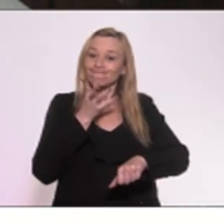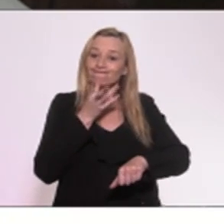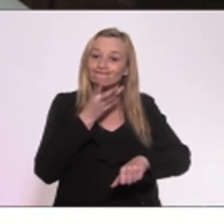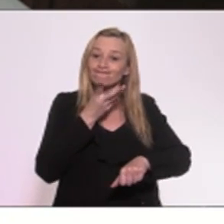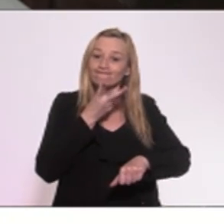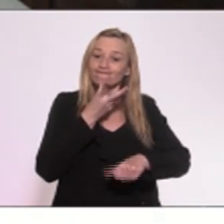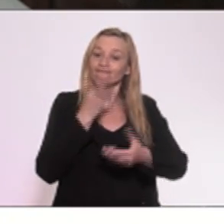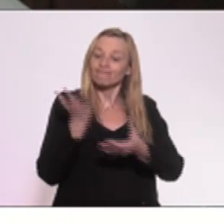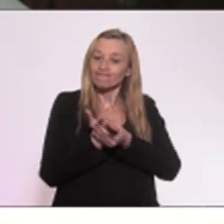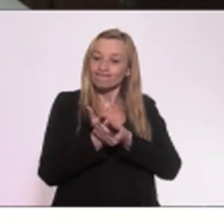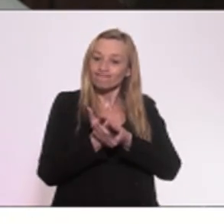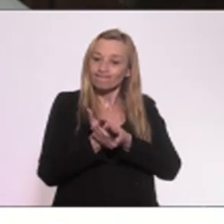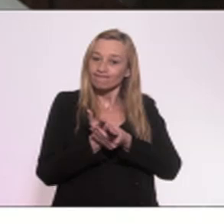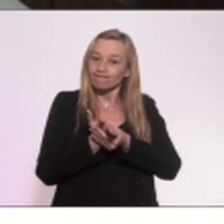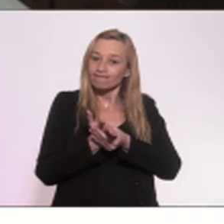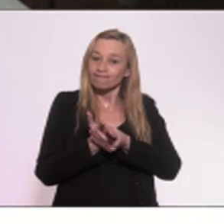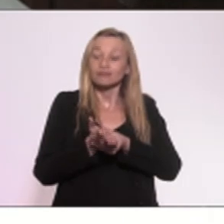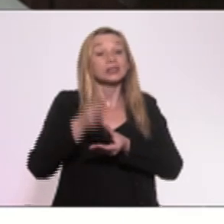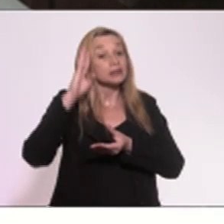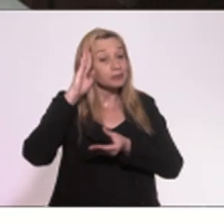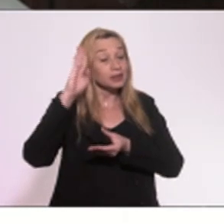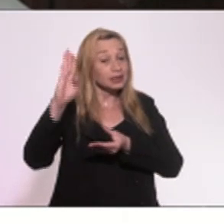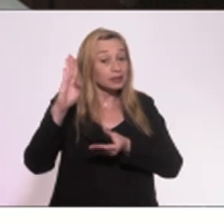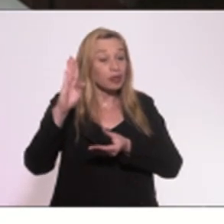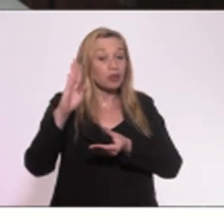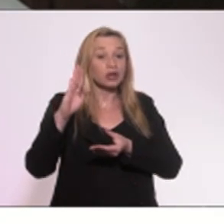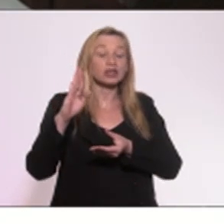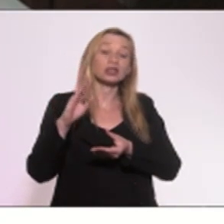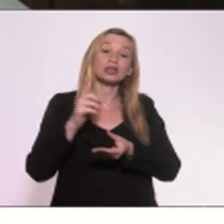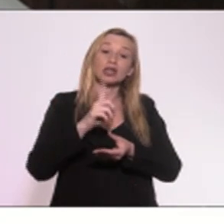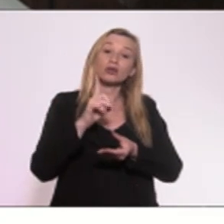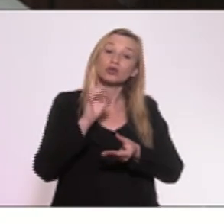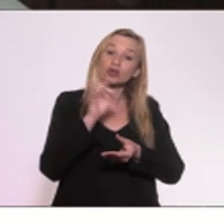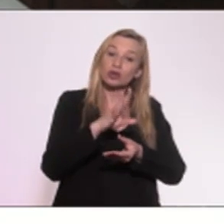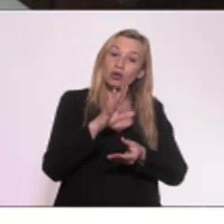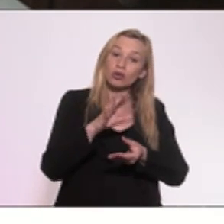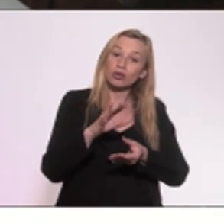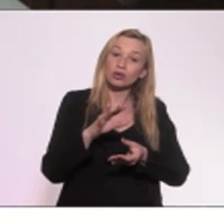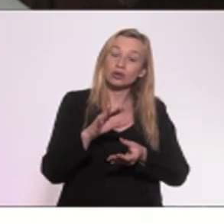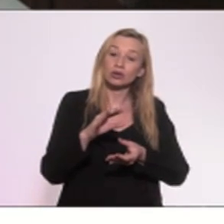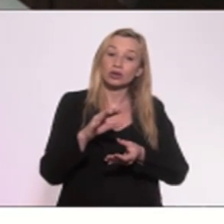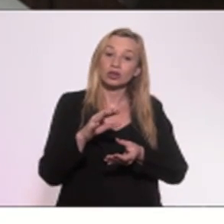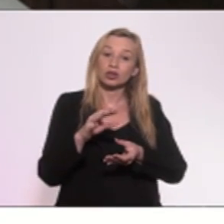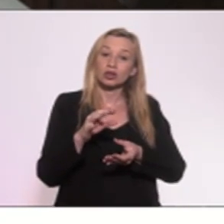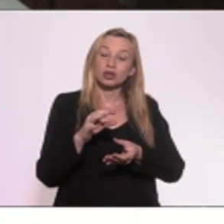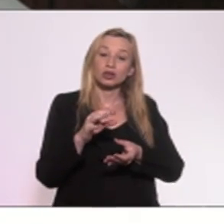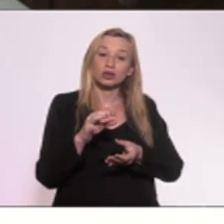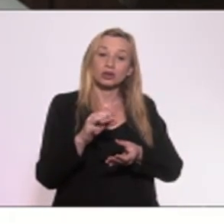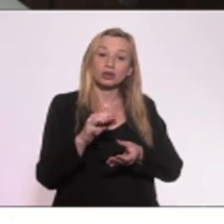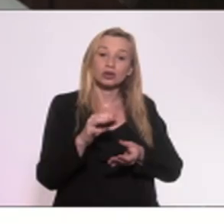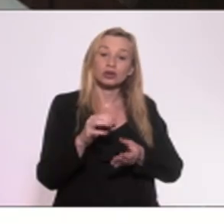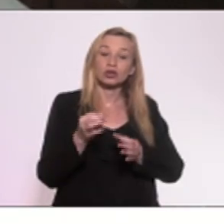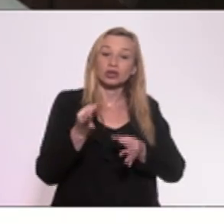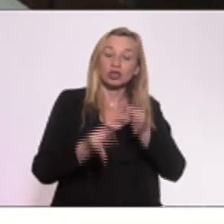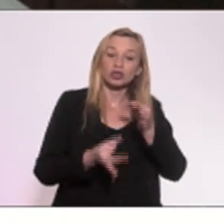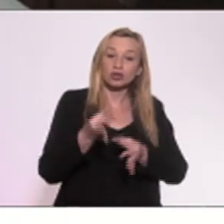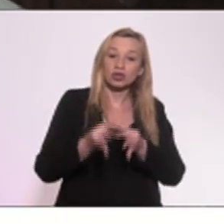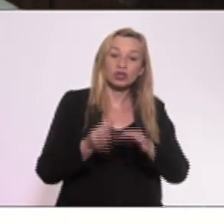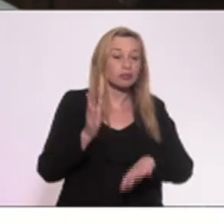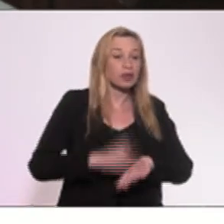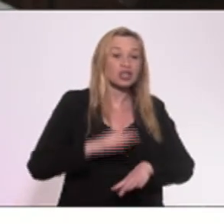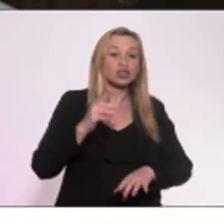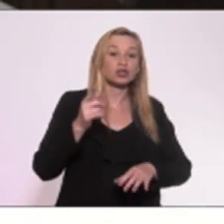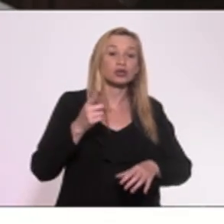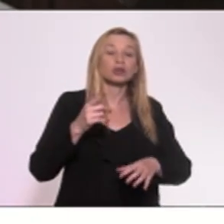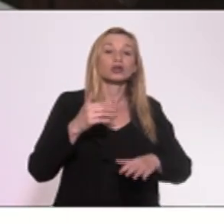processos, principalmente, mas não só, na área criminal, mais problemas vão surgindo com o